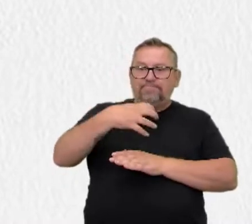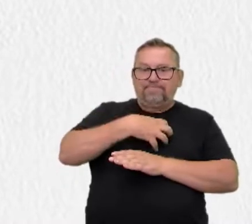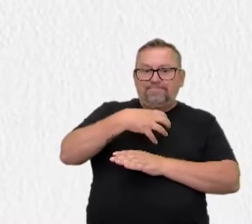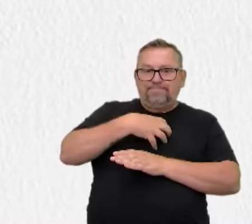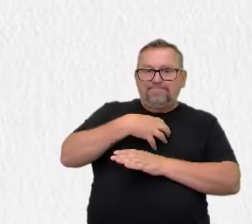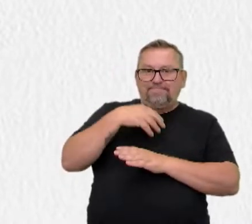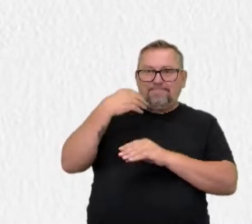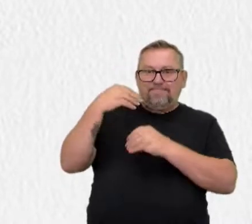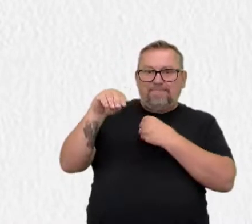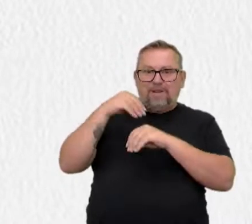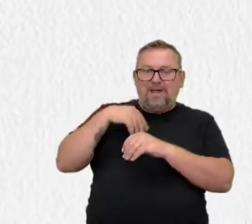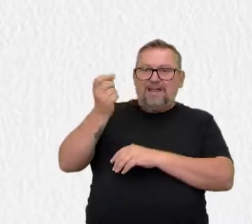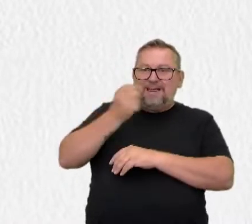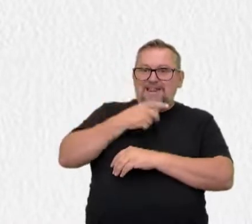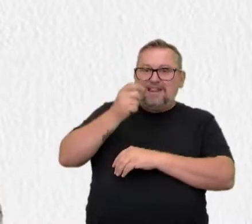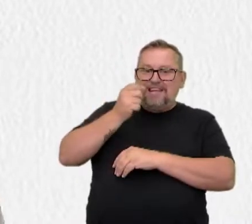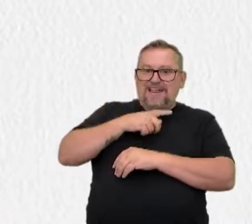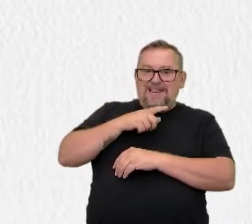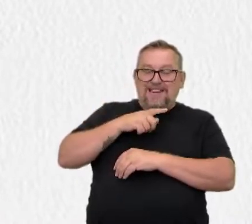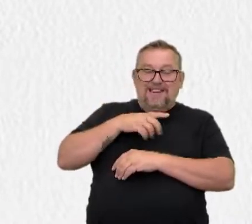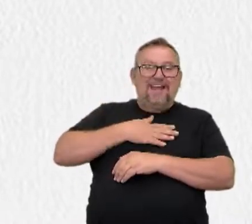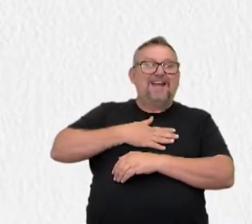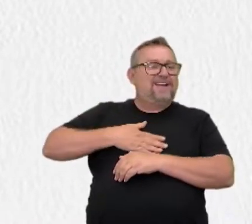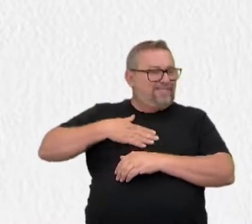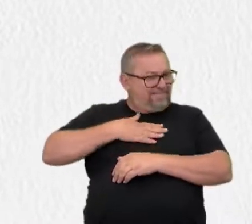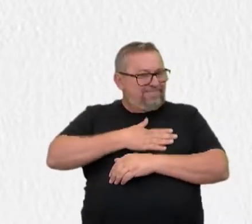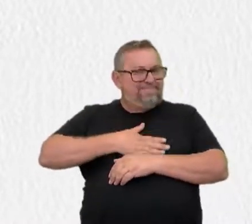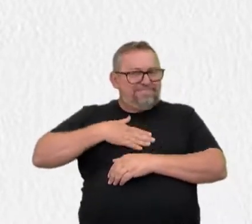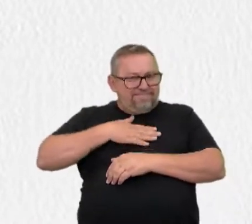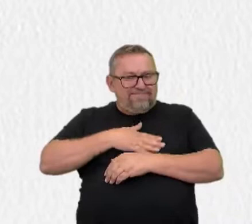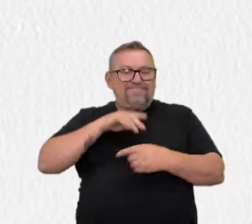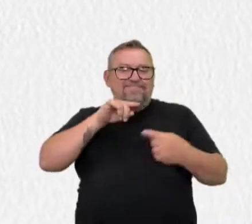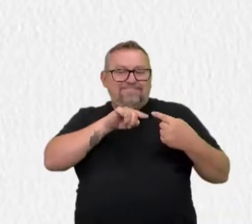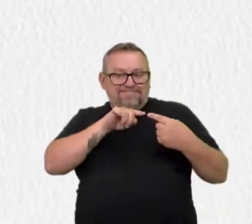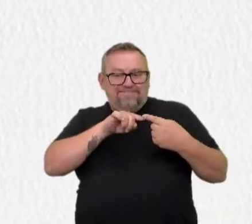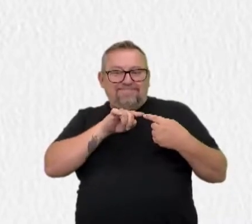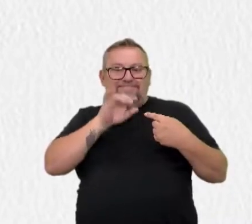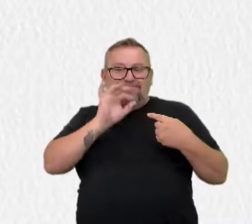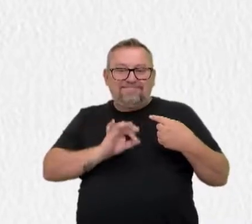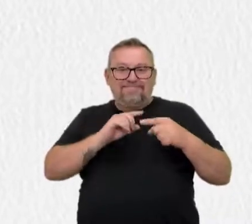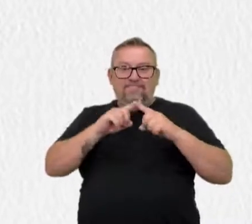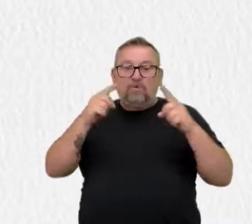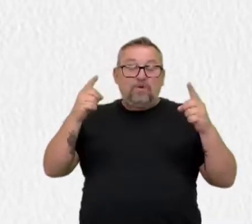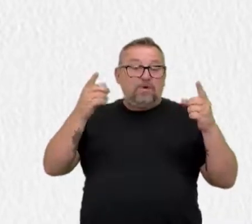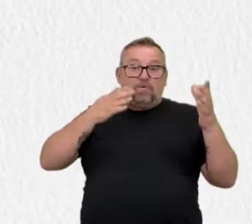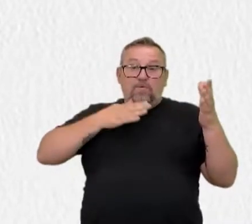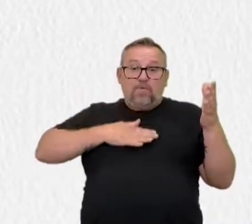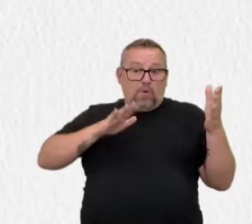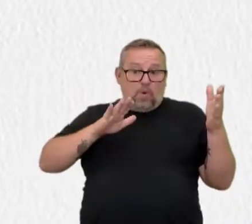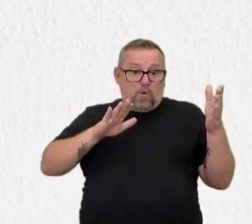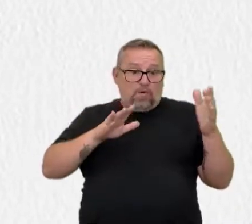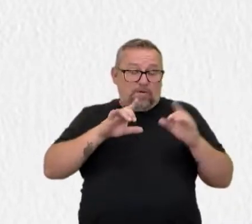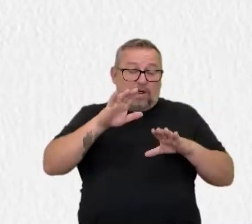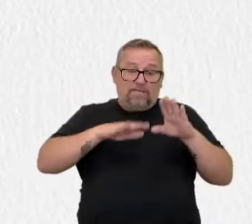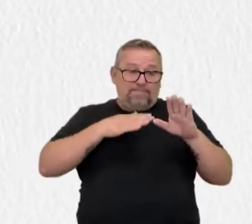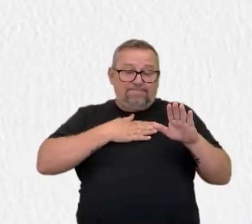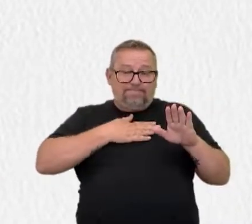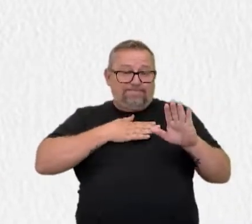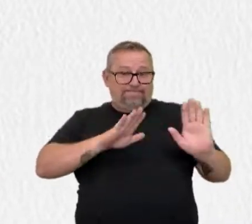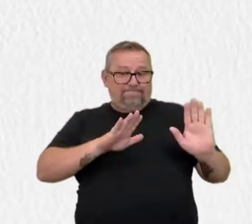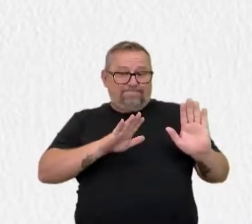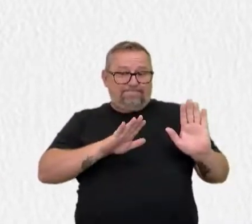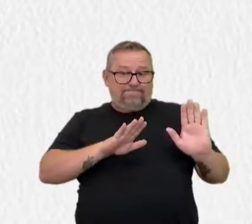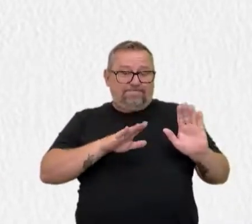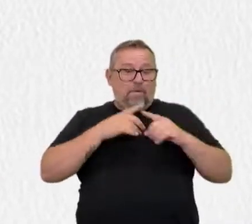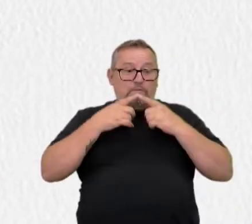meme engraçado, aquela foto, e eu me identifico de alguma forma. Ou seja, porque eu não gosto daquilo, né? Eu estou fazendo